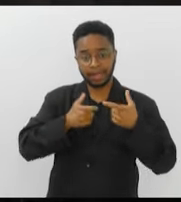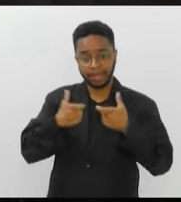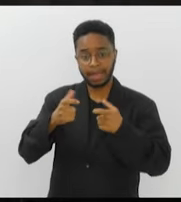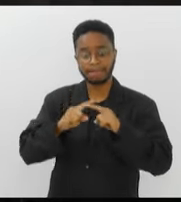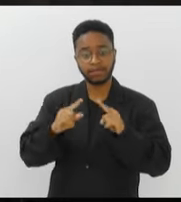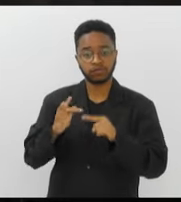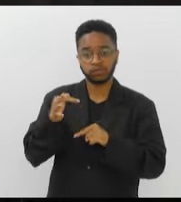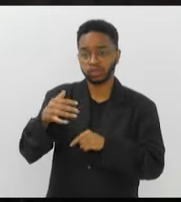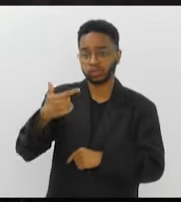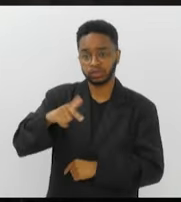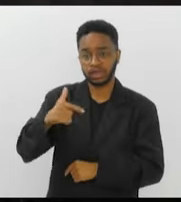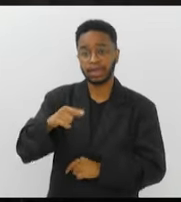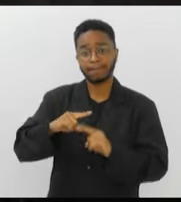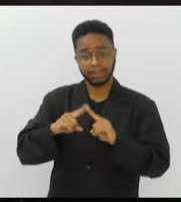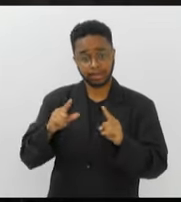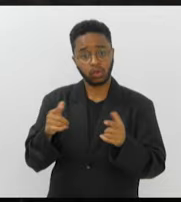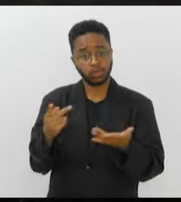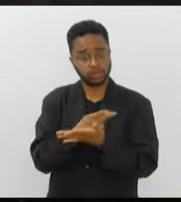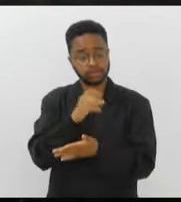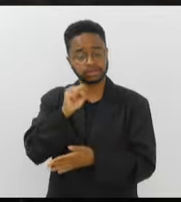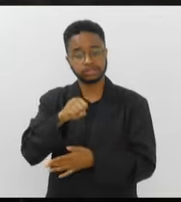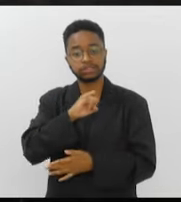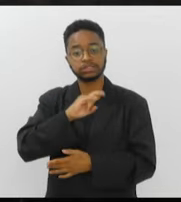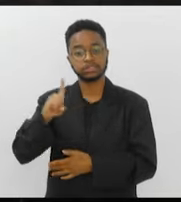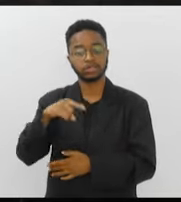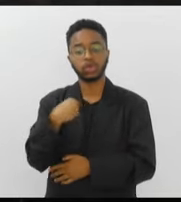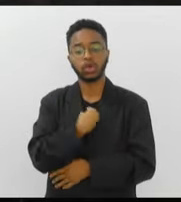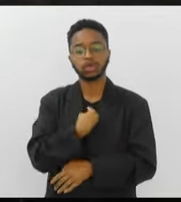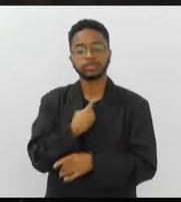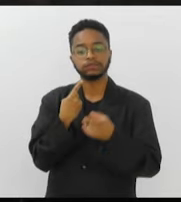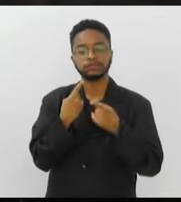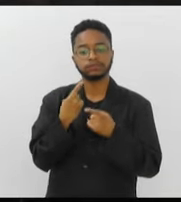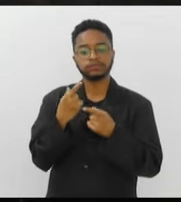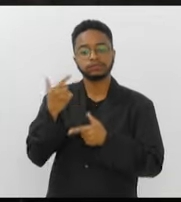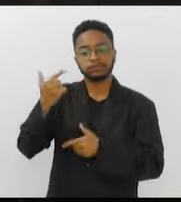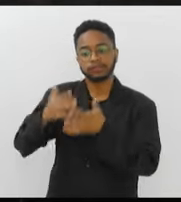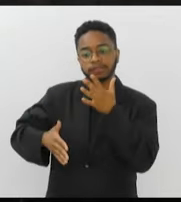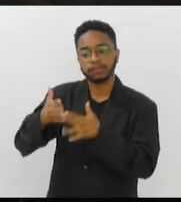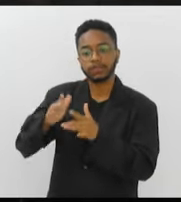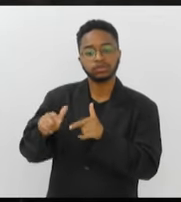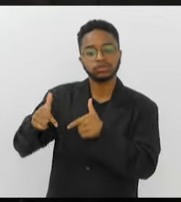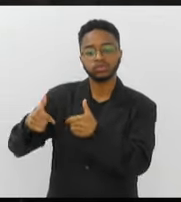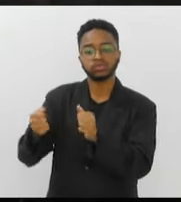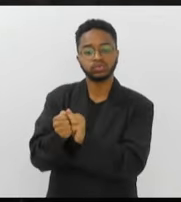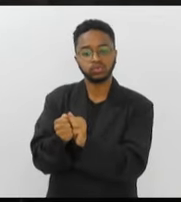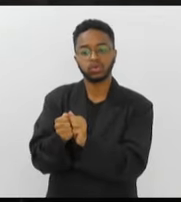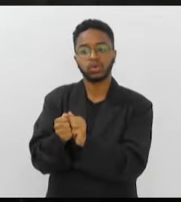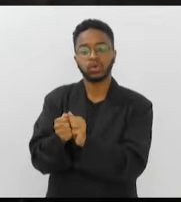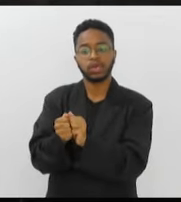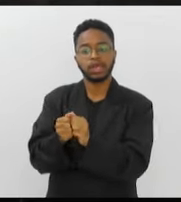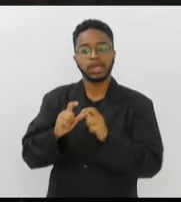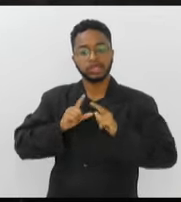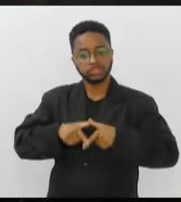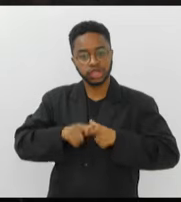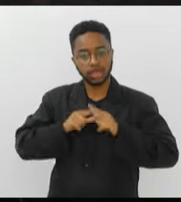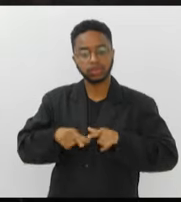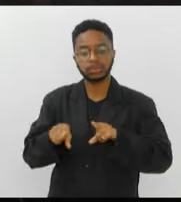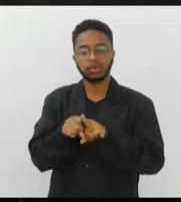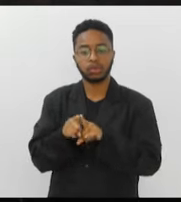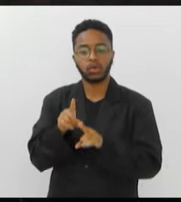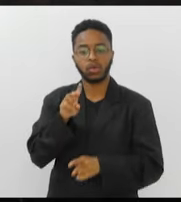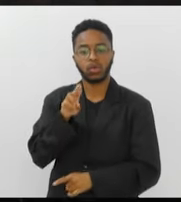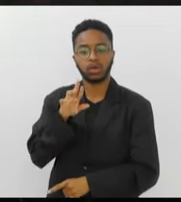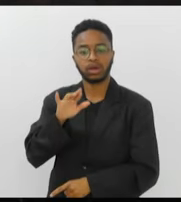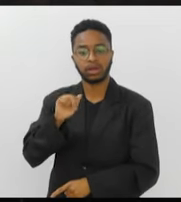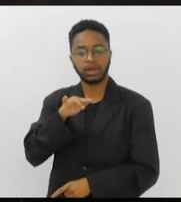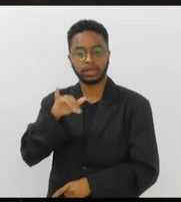continuar metendo umbigo lá na Ucrânia, lá em Israel, onde tem nada a ver com a gente aqui. Nosso país está de cabeça para baixo, fica preocupado lá